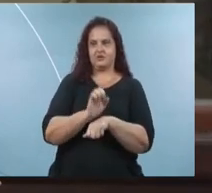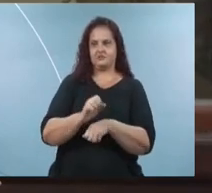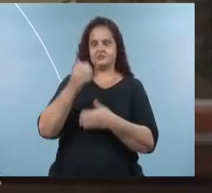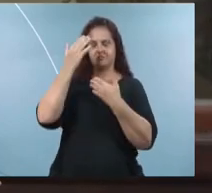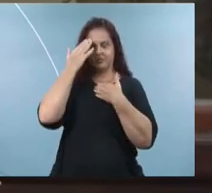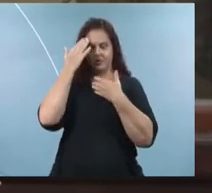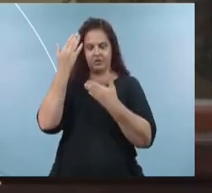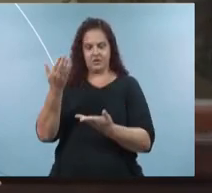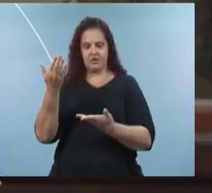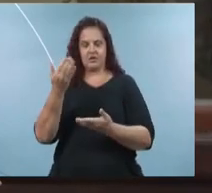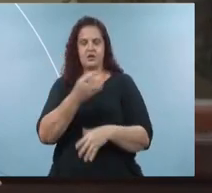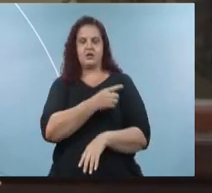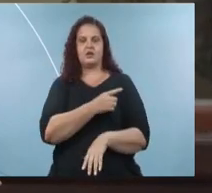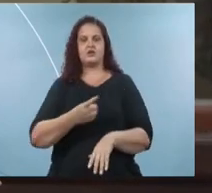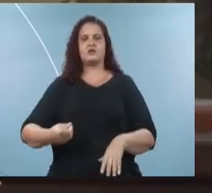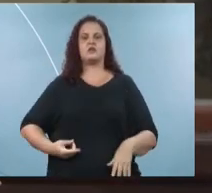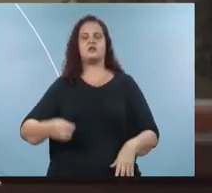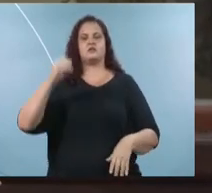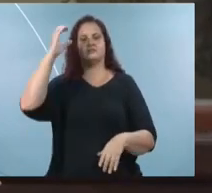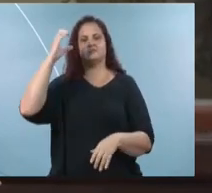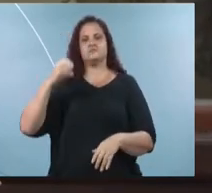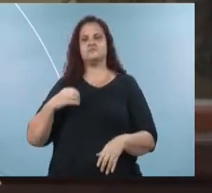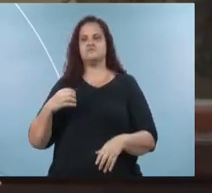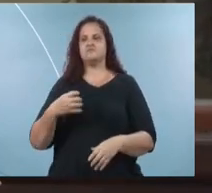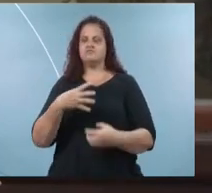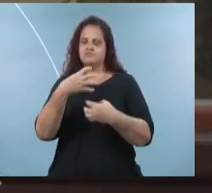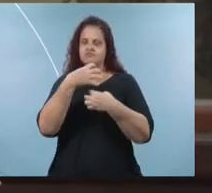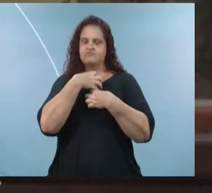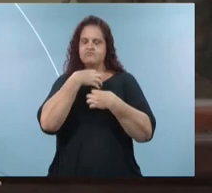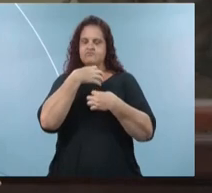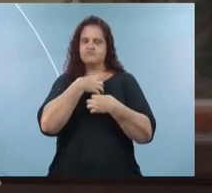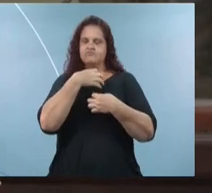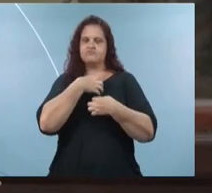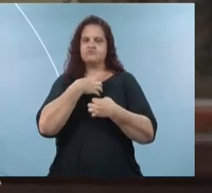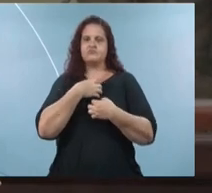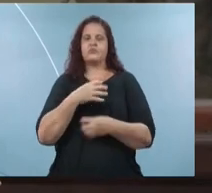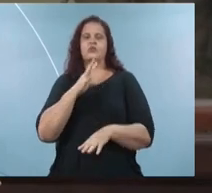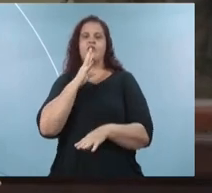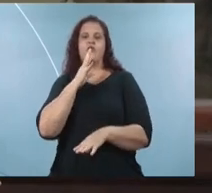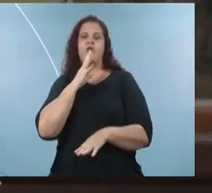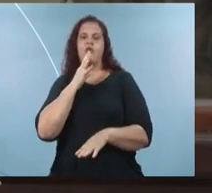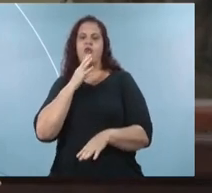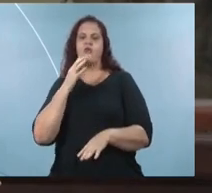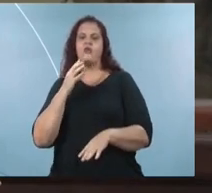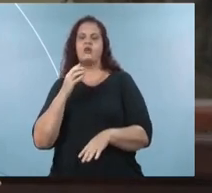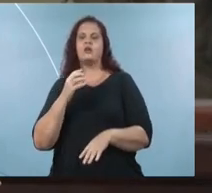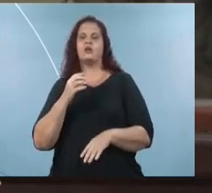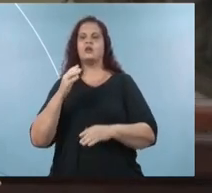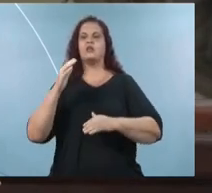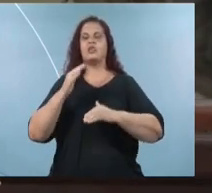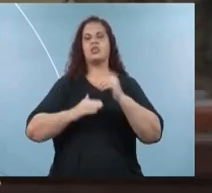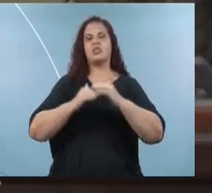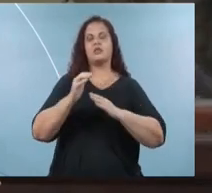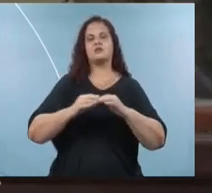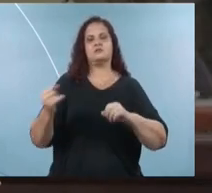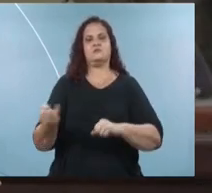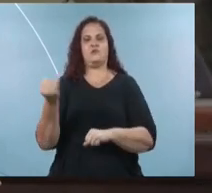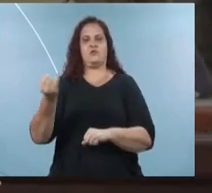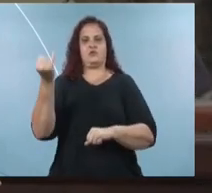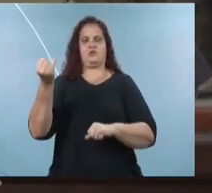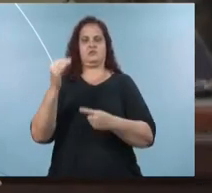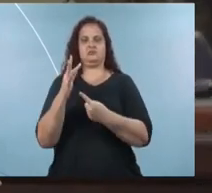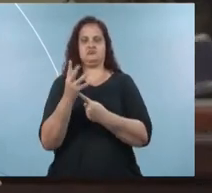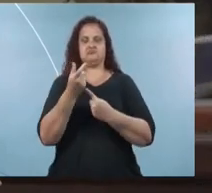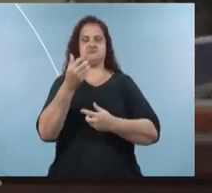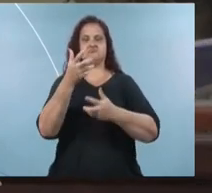deputada Cristiane Dantas, que teve a sensibilidade de reconhecer a importância do trabalho dos artesãos